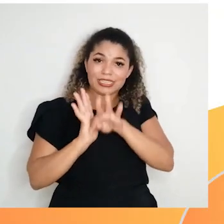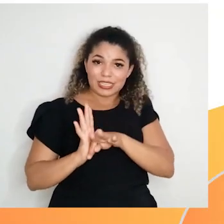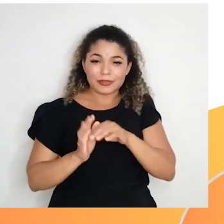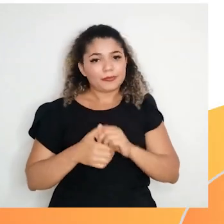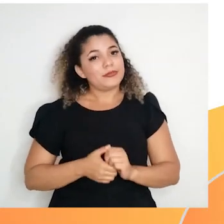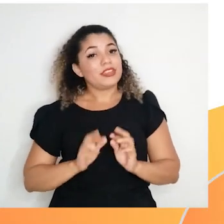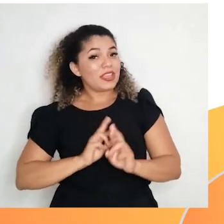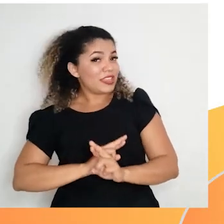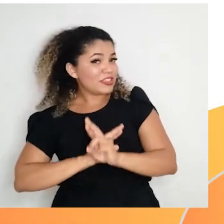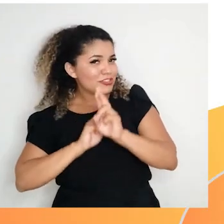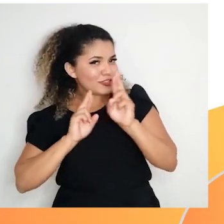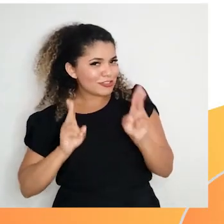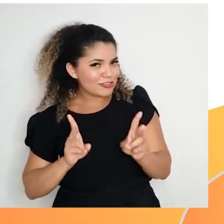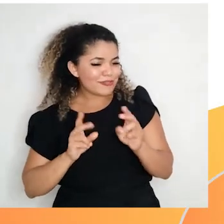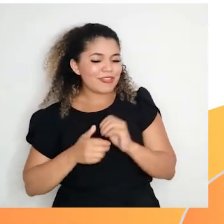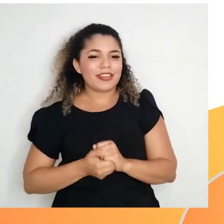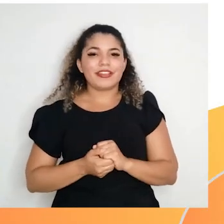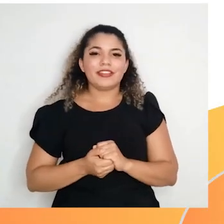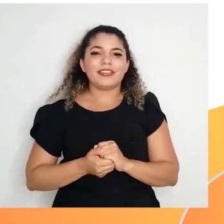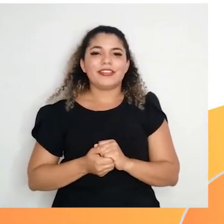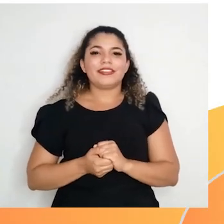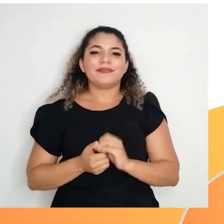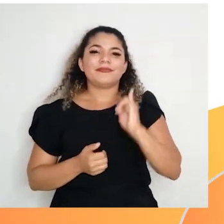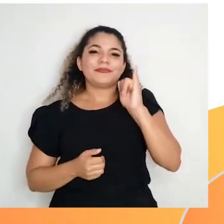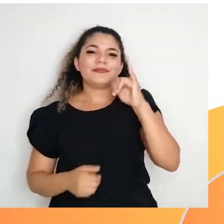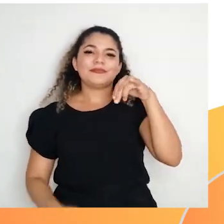texto. Diferenças entre